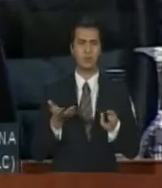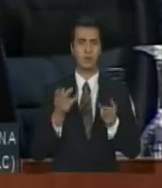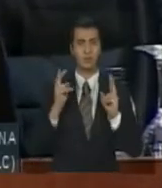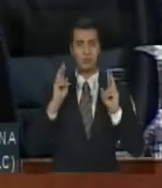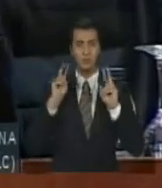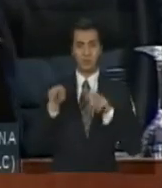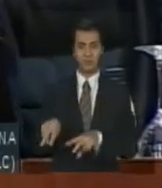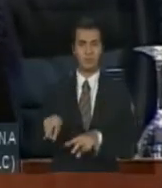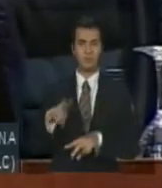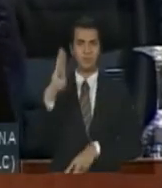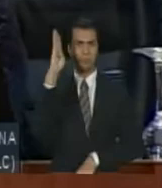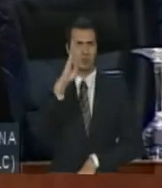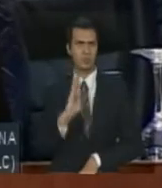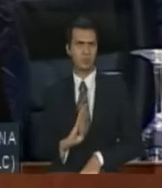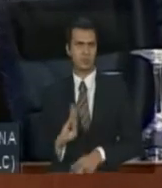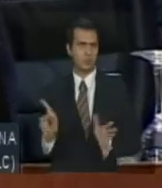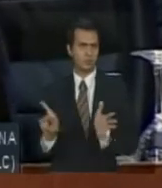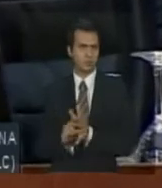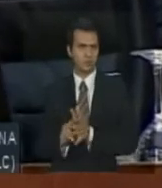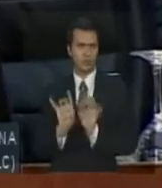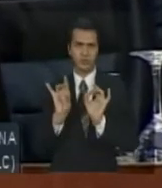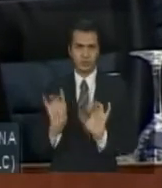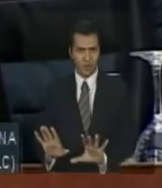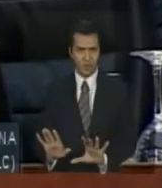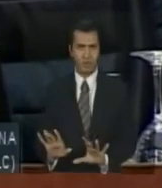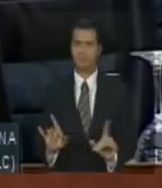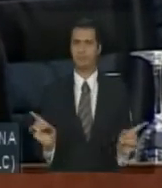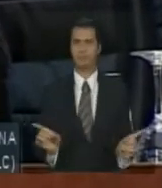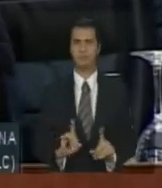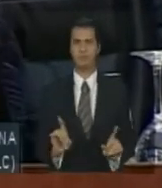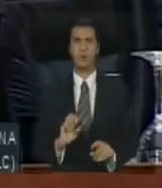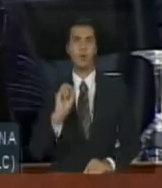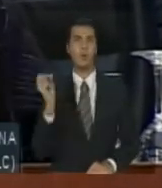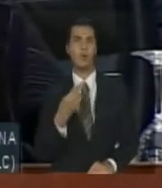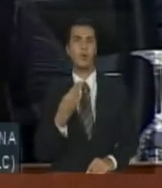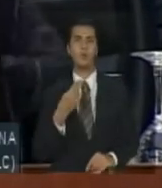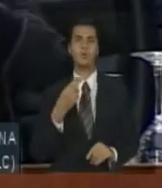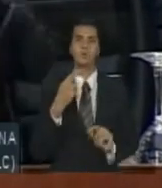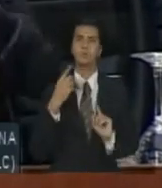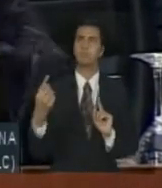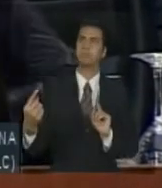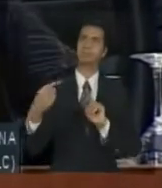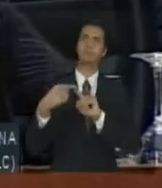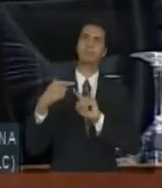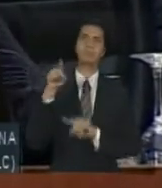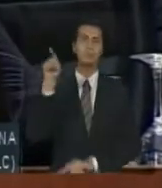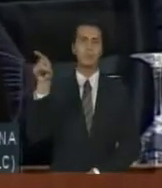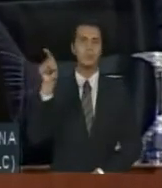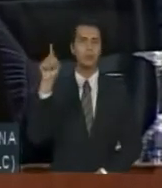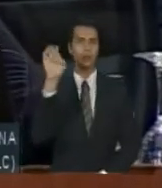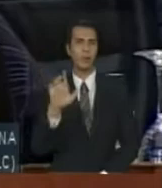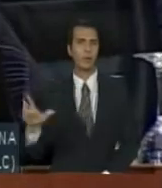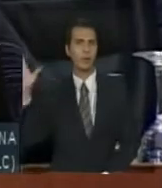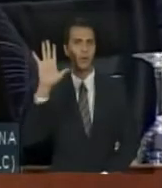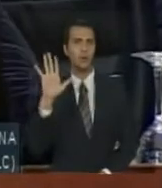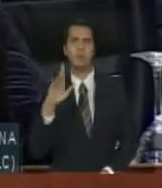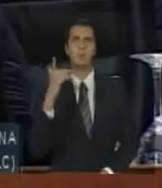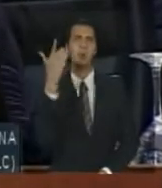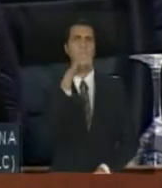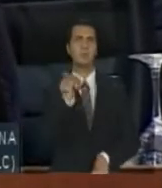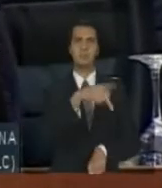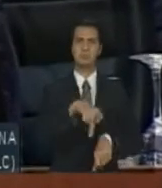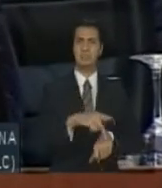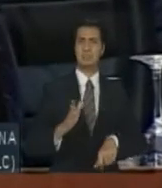só, ou olhar para a Europa e para os países desenvolvidos,